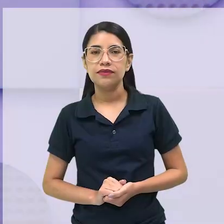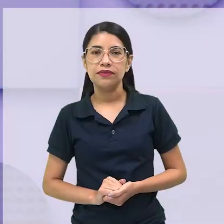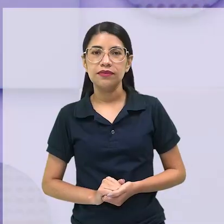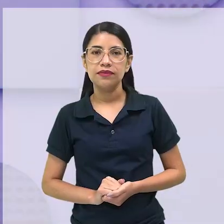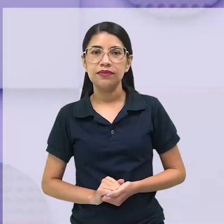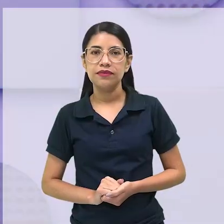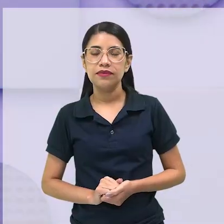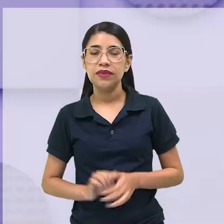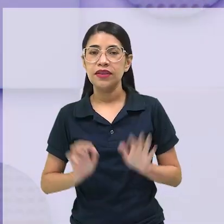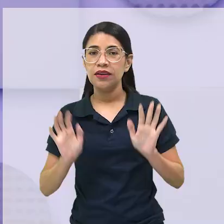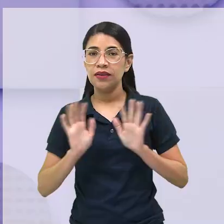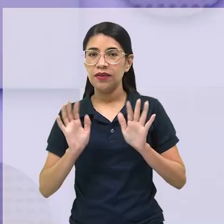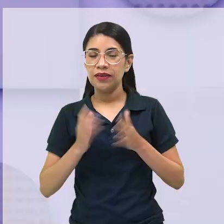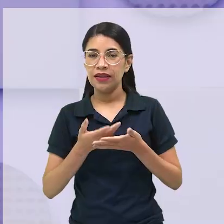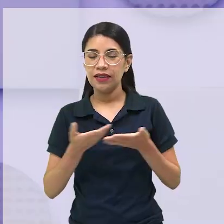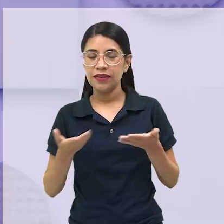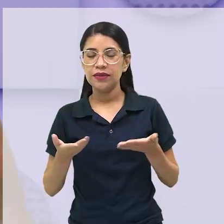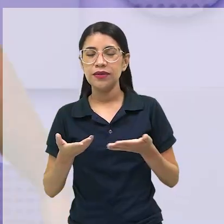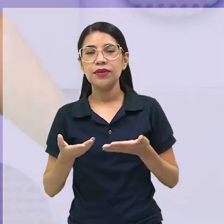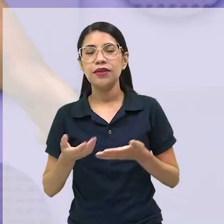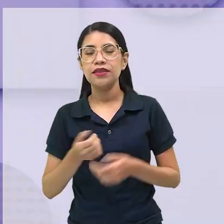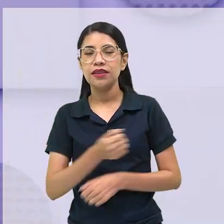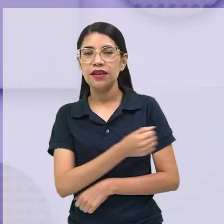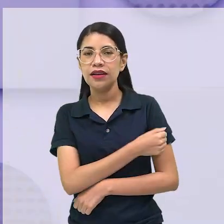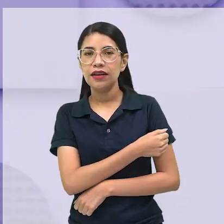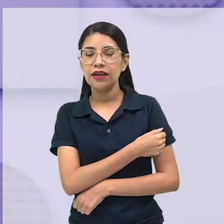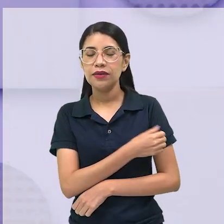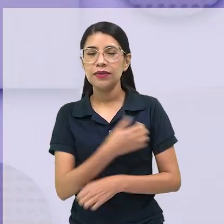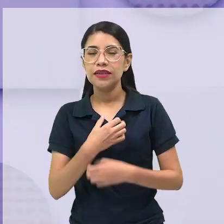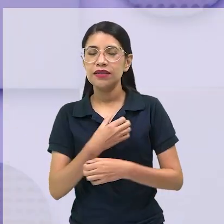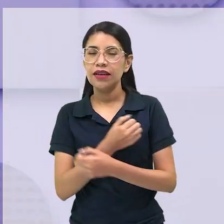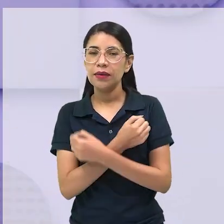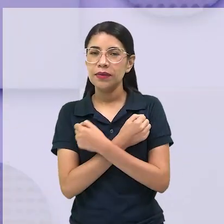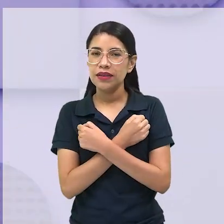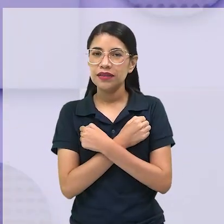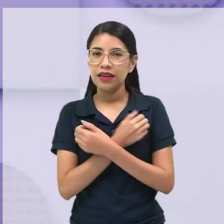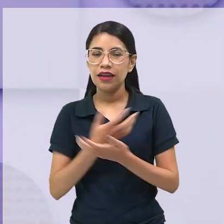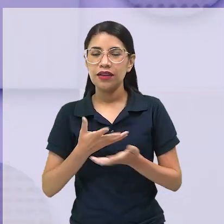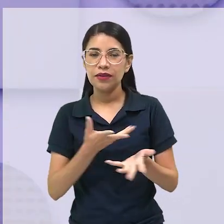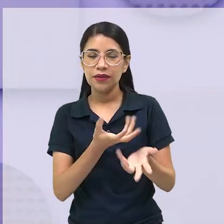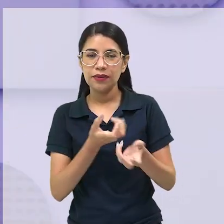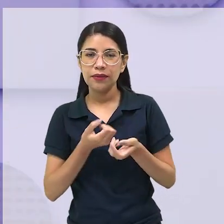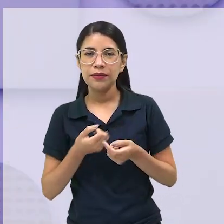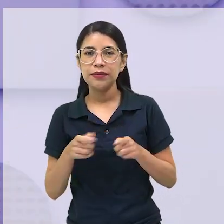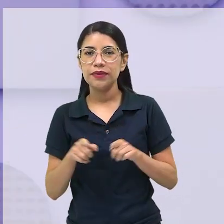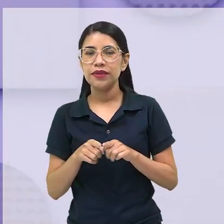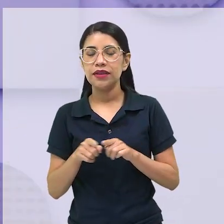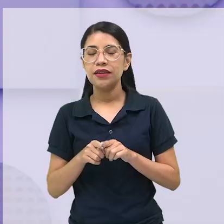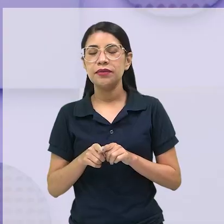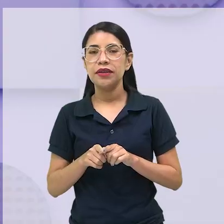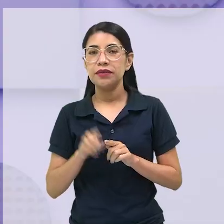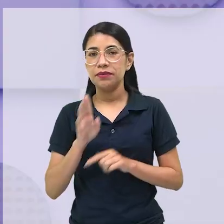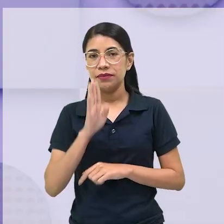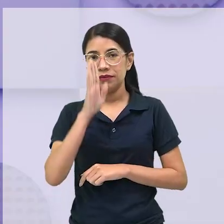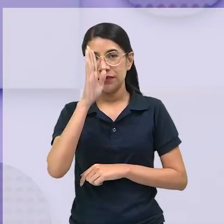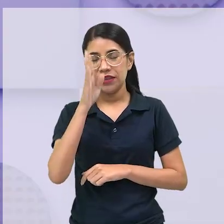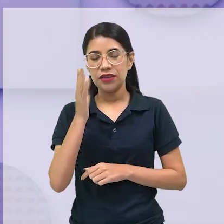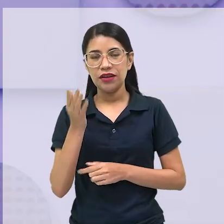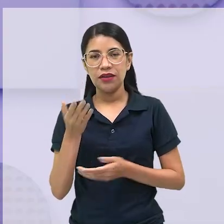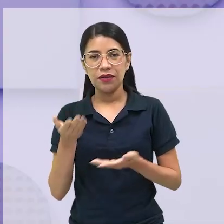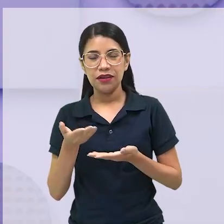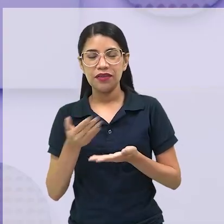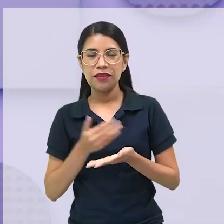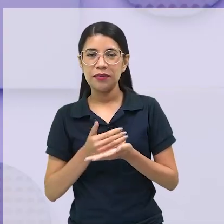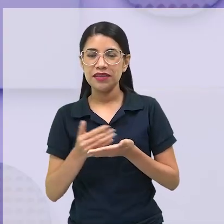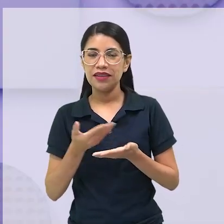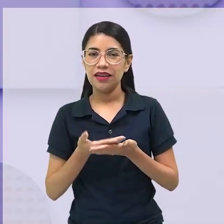Olá você, meu caro aluno, minha cara aluna, sinta-se abraçado, acolhido e mais do que nunca, vamos que vamos, eu sou o